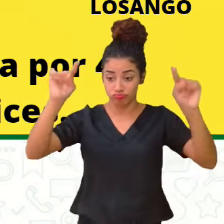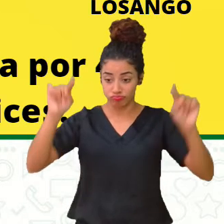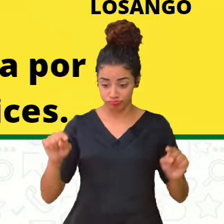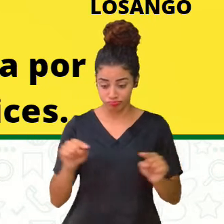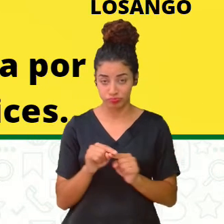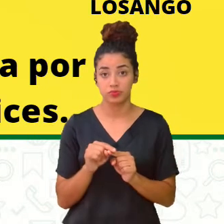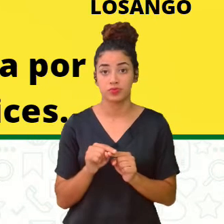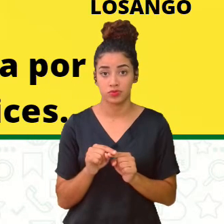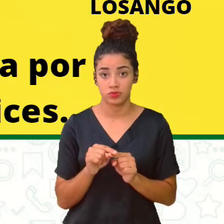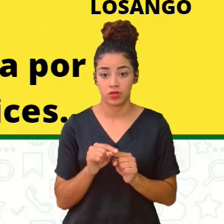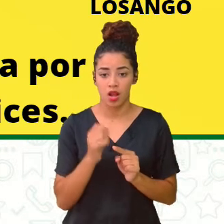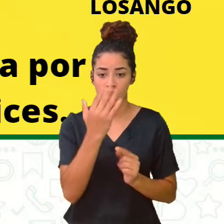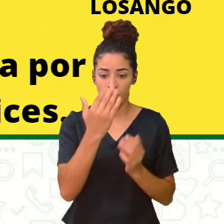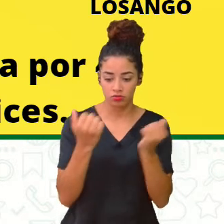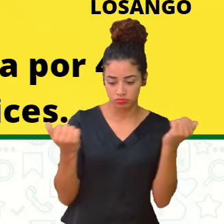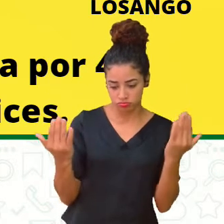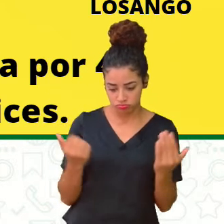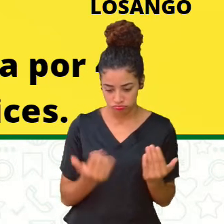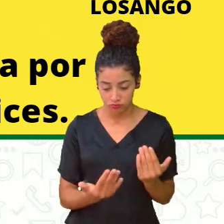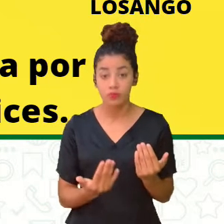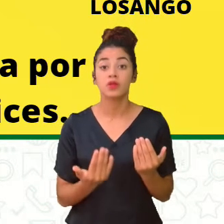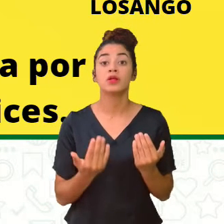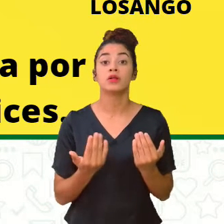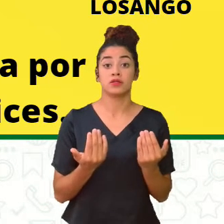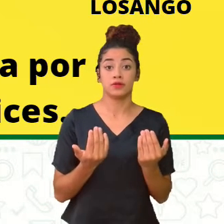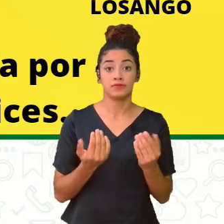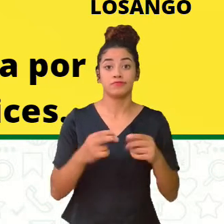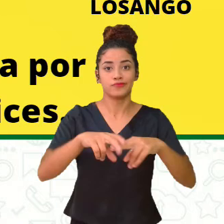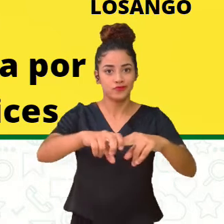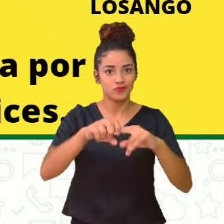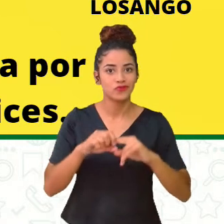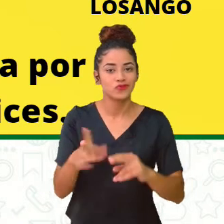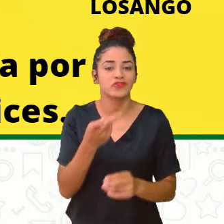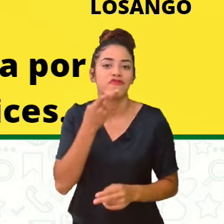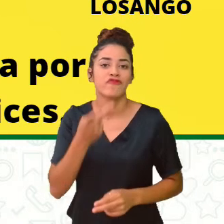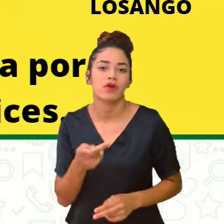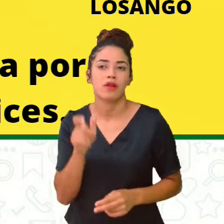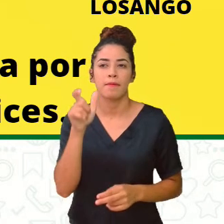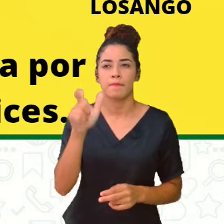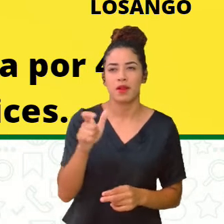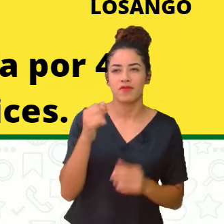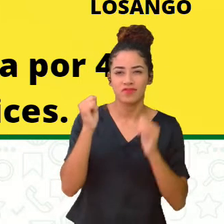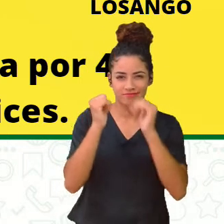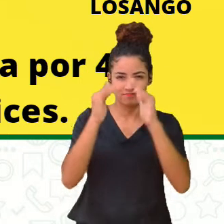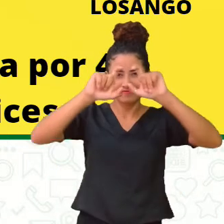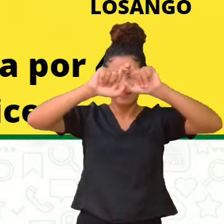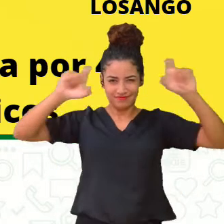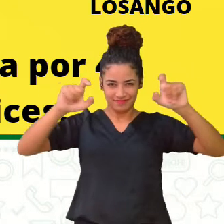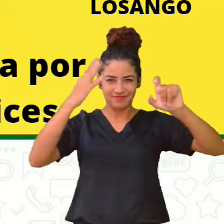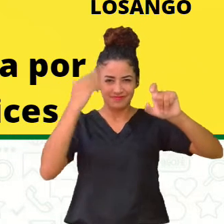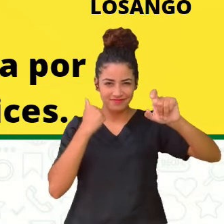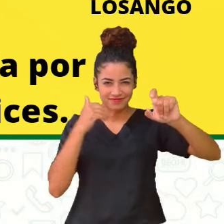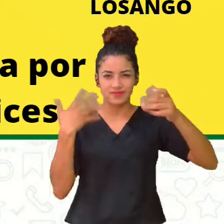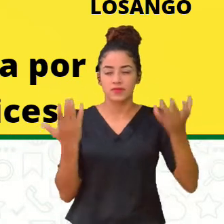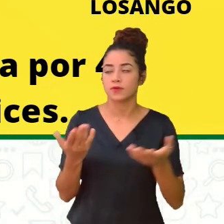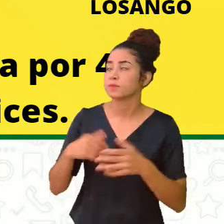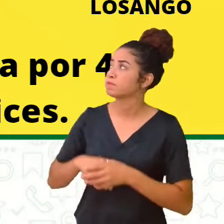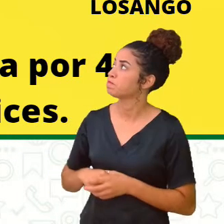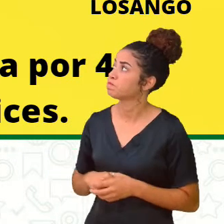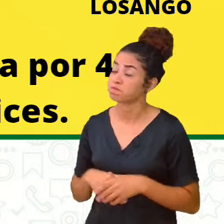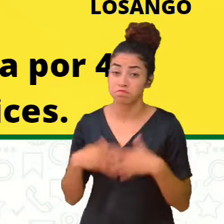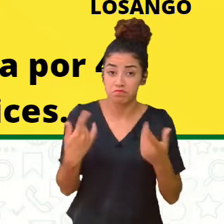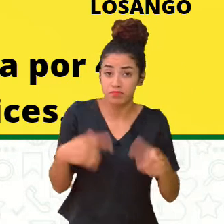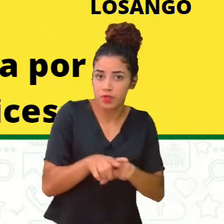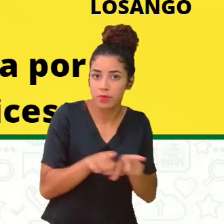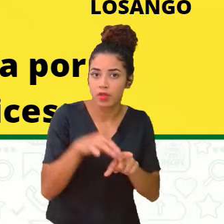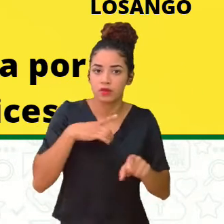seja, 4 lados, né? Por isso que ele se chama quadrilátero, e ele tem 4